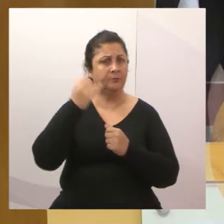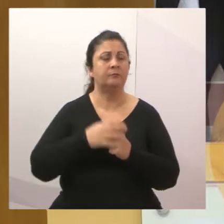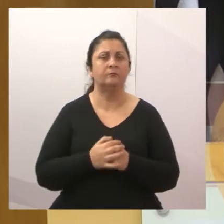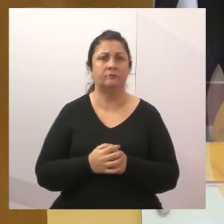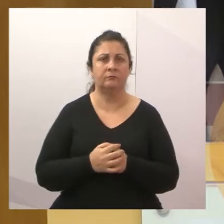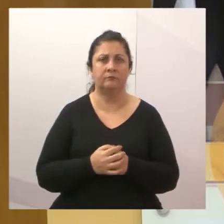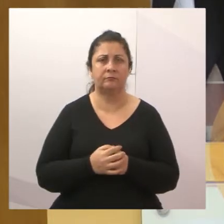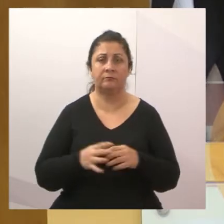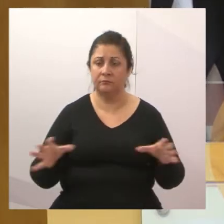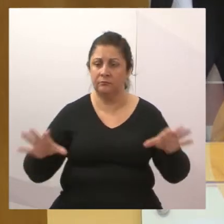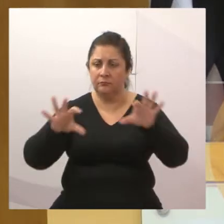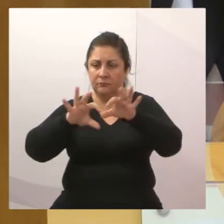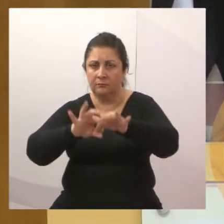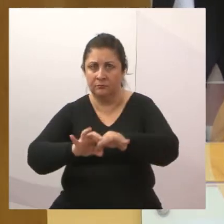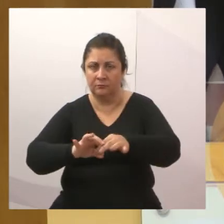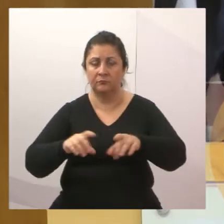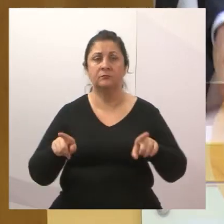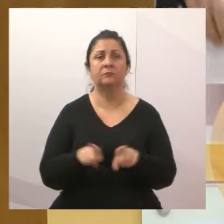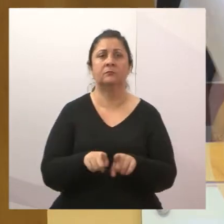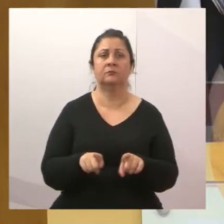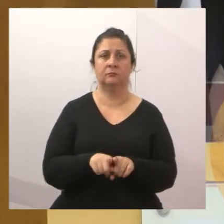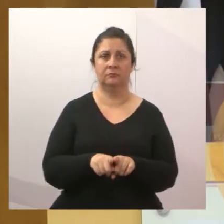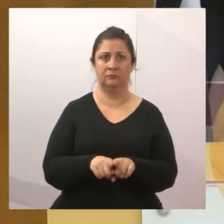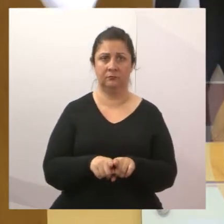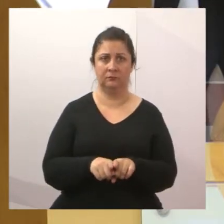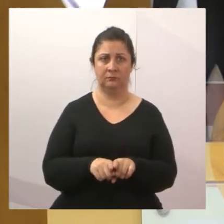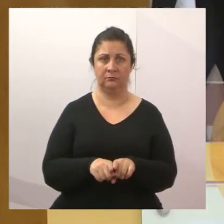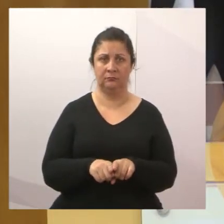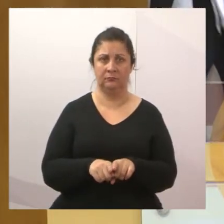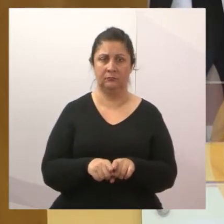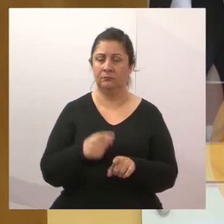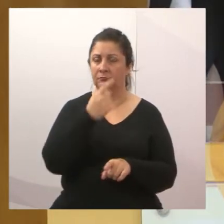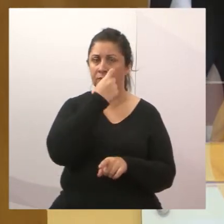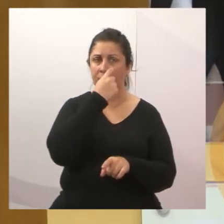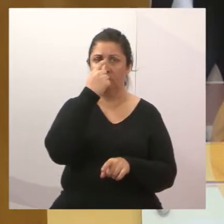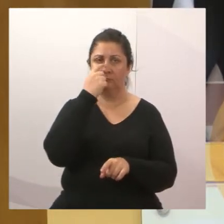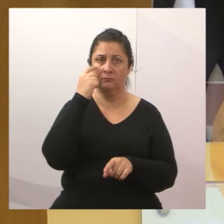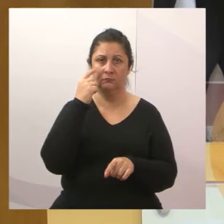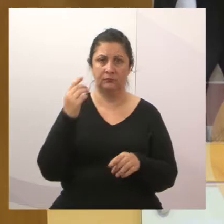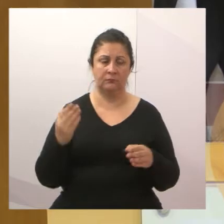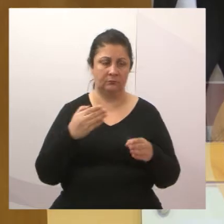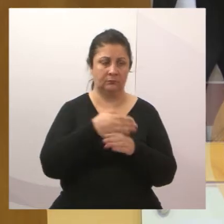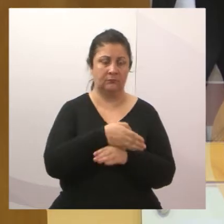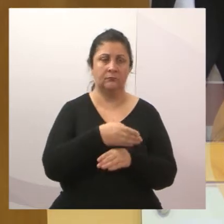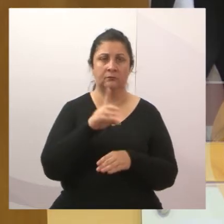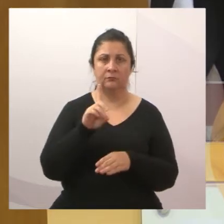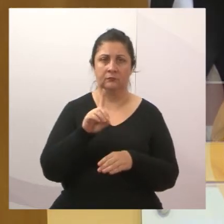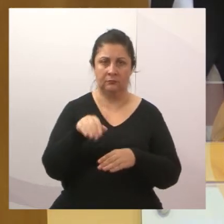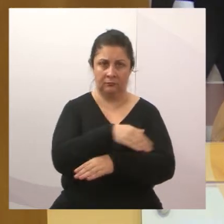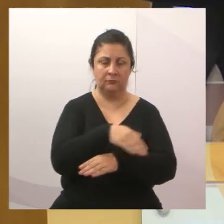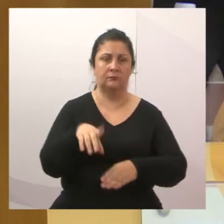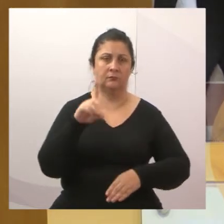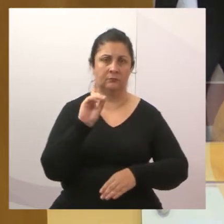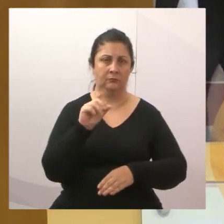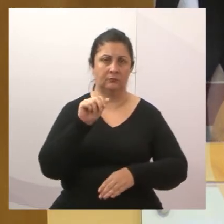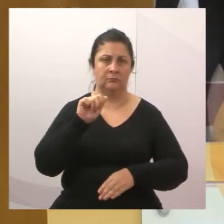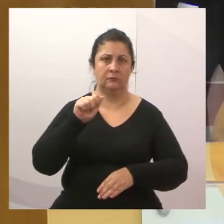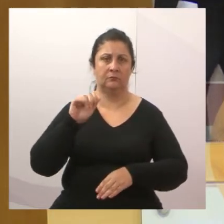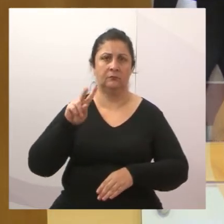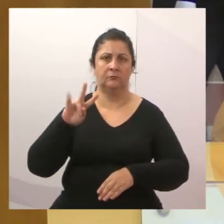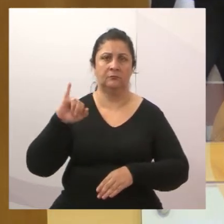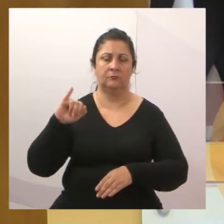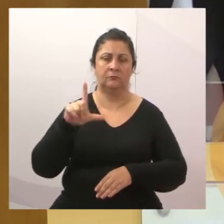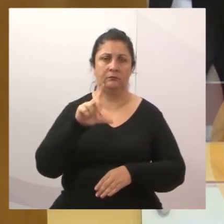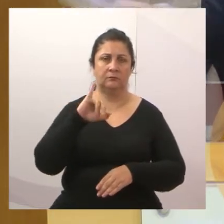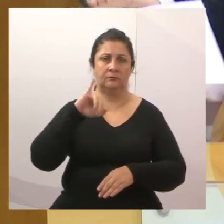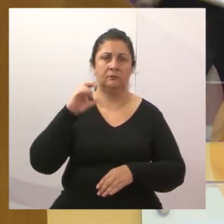e que essa ligação, também a ligação do Meia-Lua com a Davilino, estava no programa de governo desde 2017, no